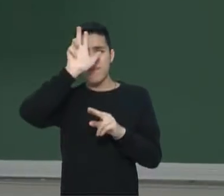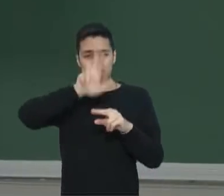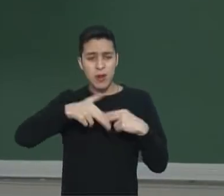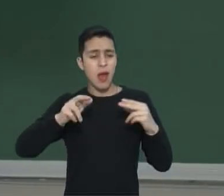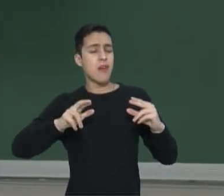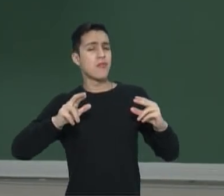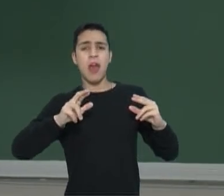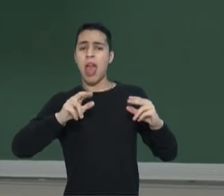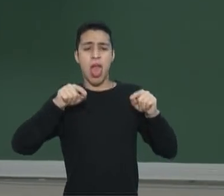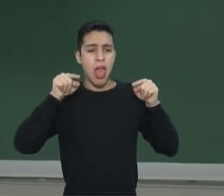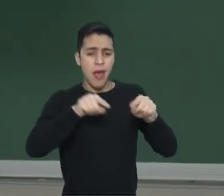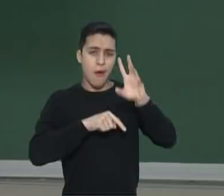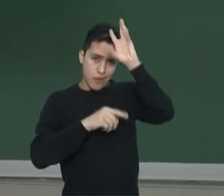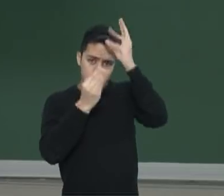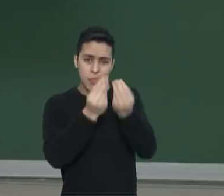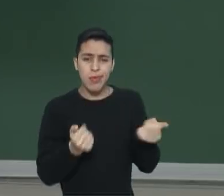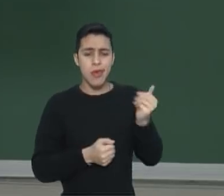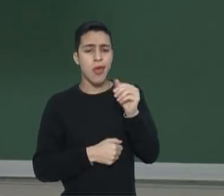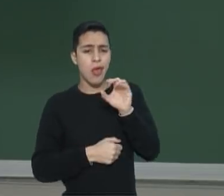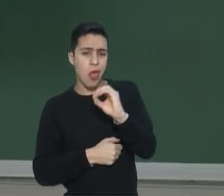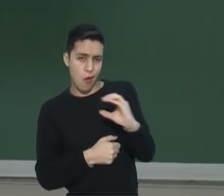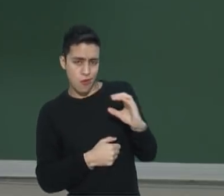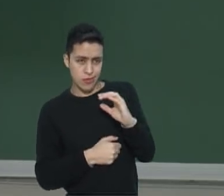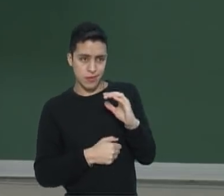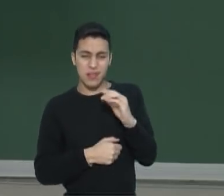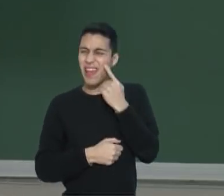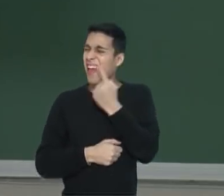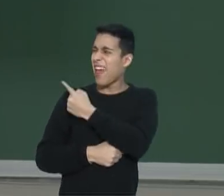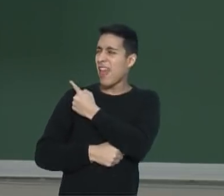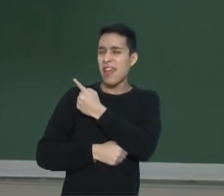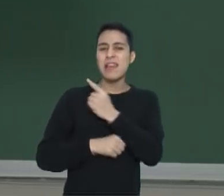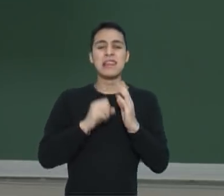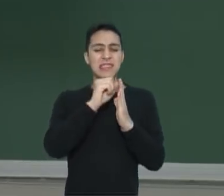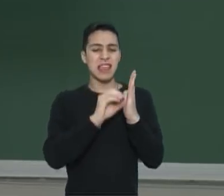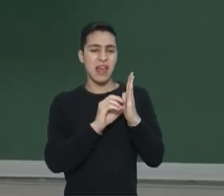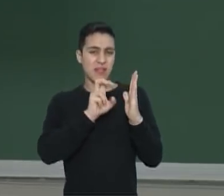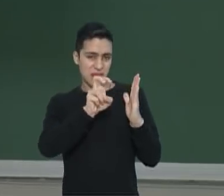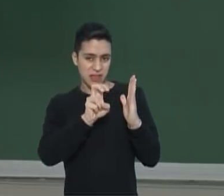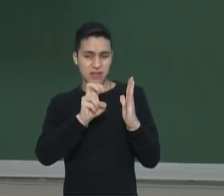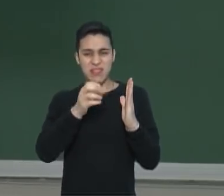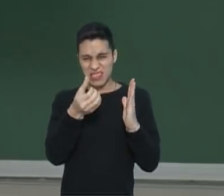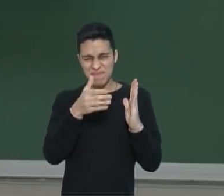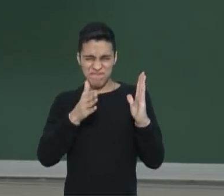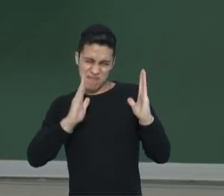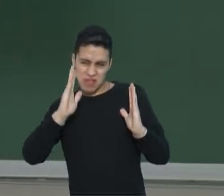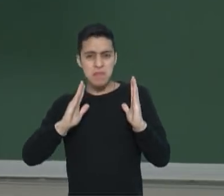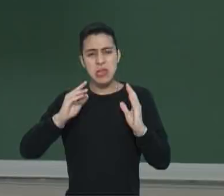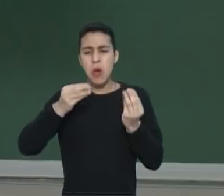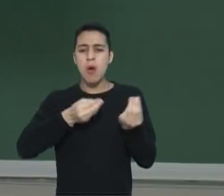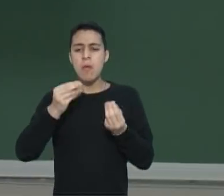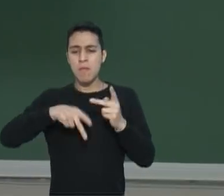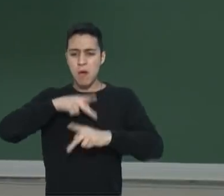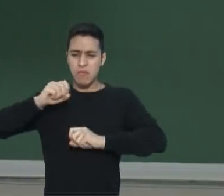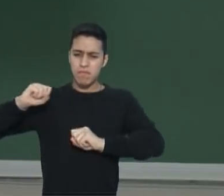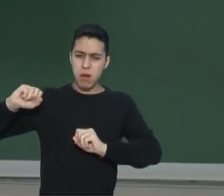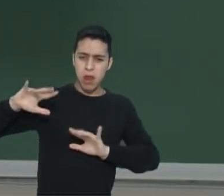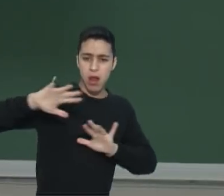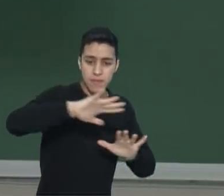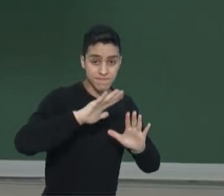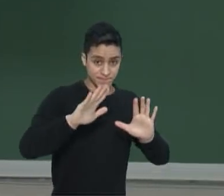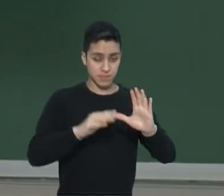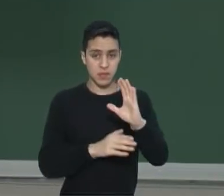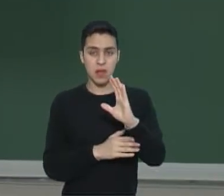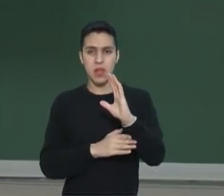de Roma. Então essa migração aqui, esse mapa, ele representa as migrações entre o século V e VI. Então, né, a Roma